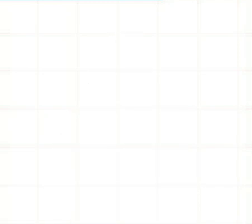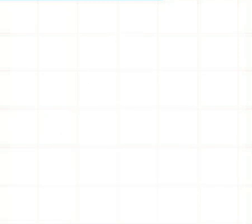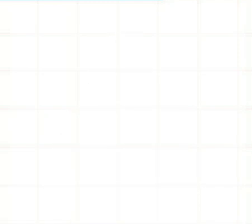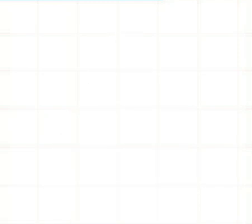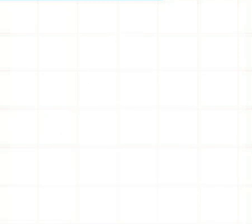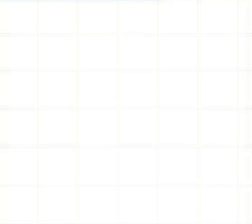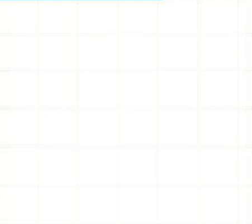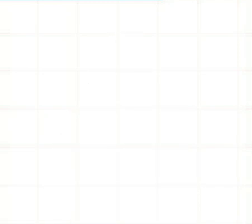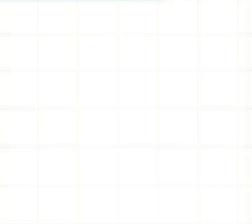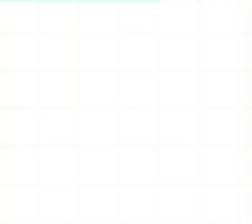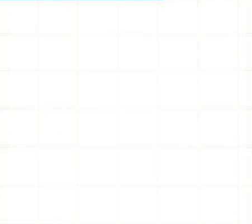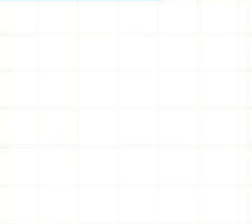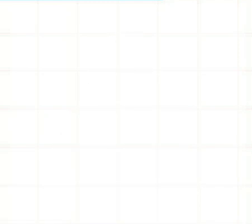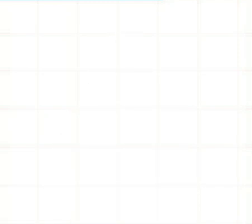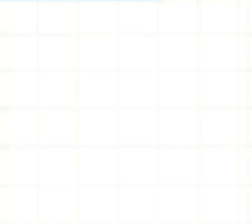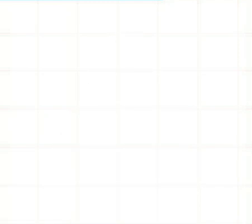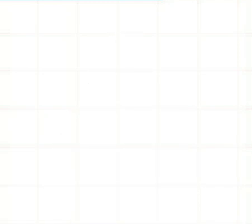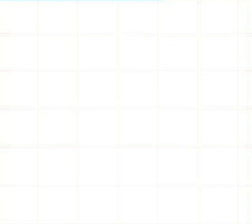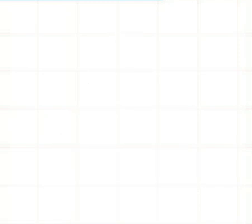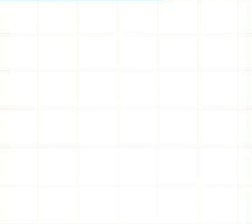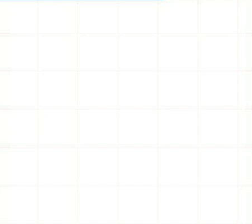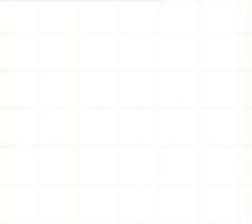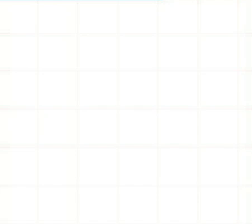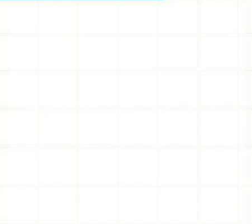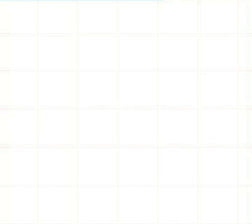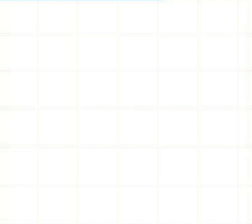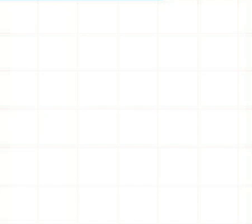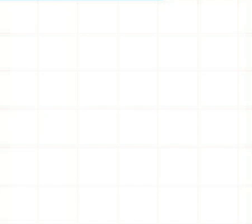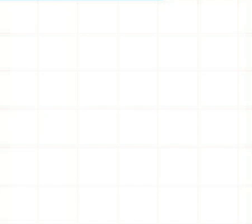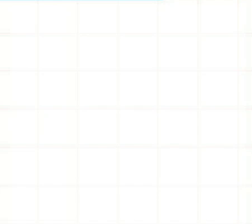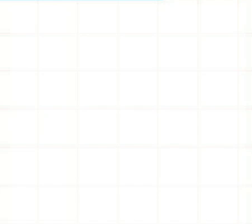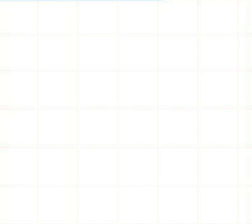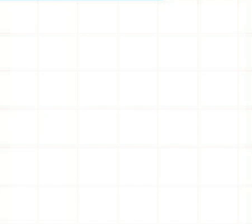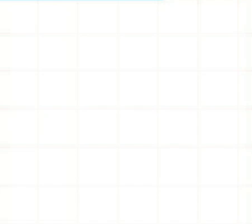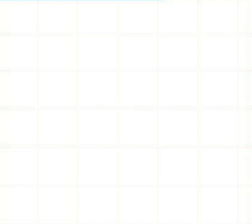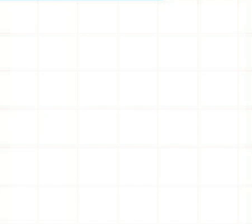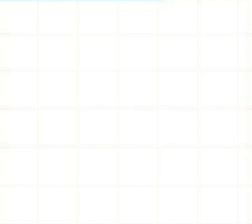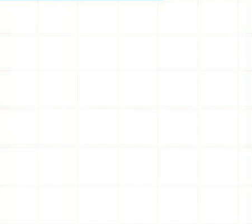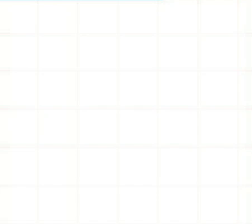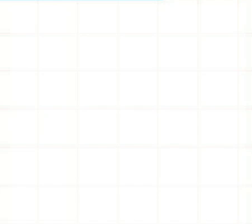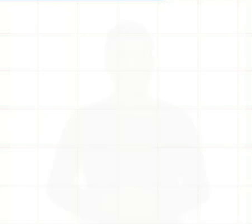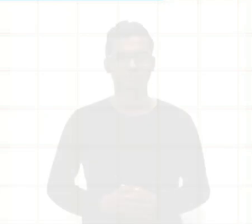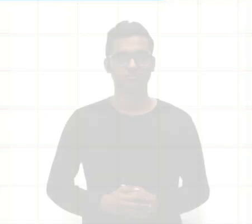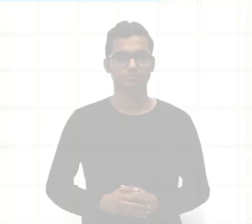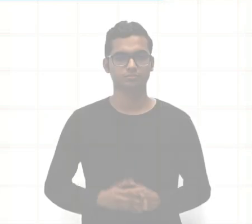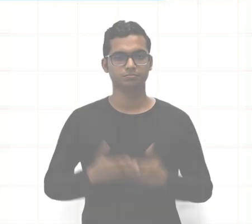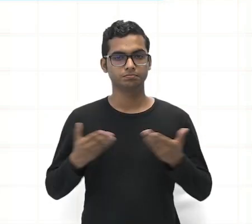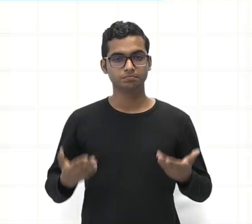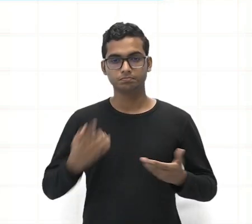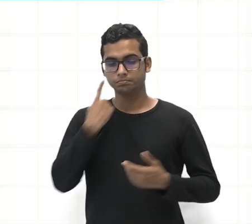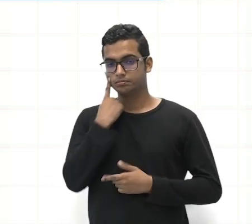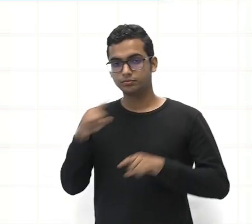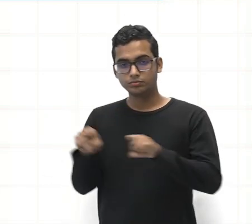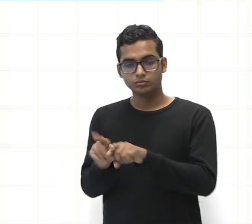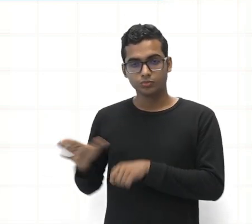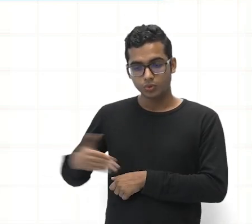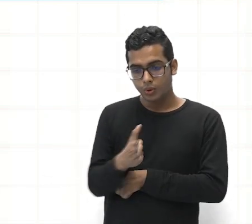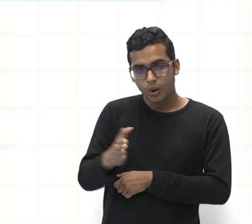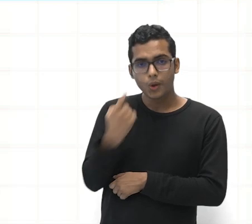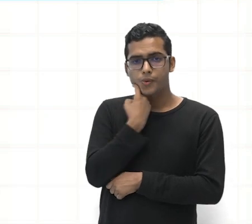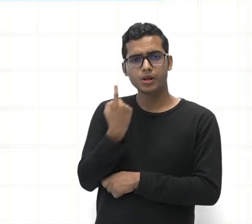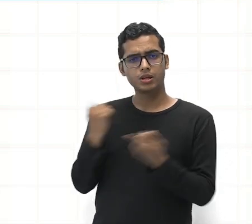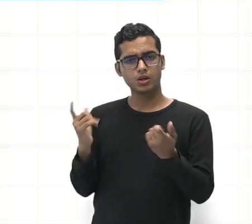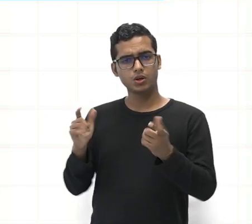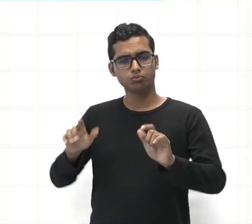inseridos nesse novo local, na qual eles podem sofrer sendo então extintos, ou eles podem então